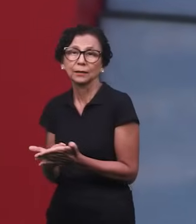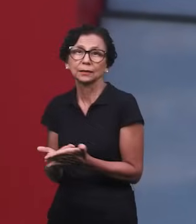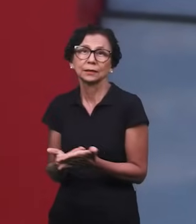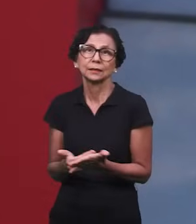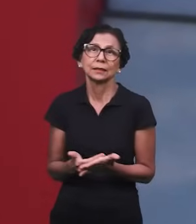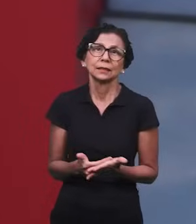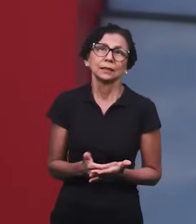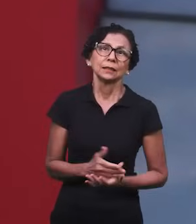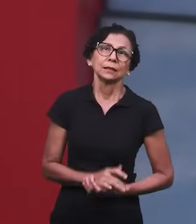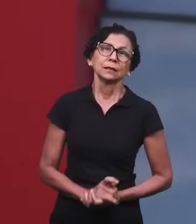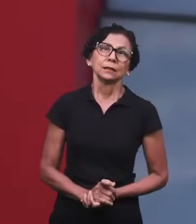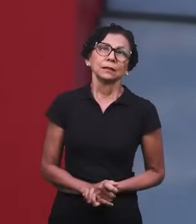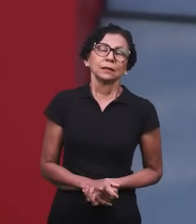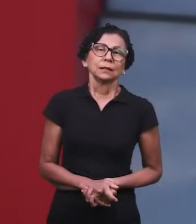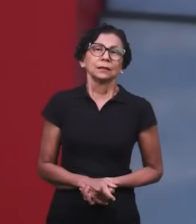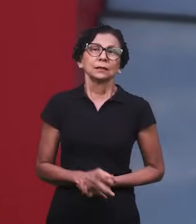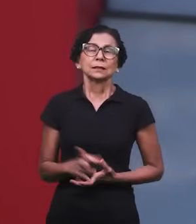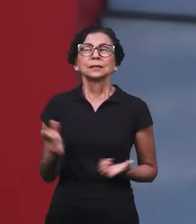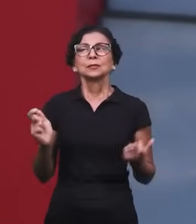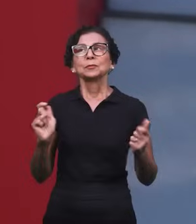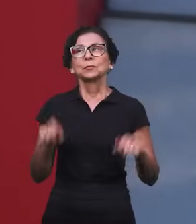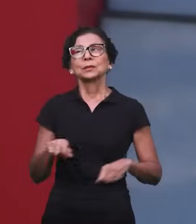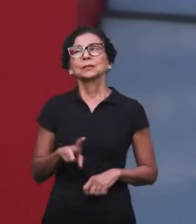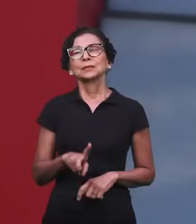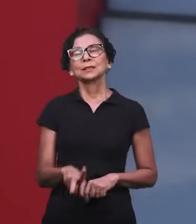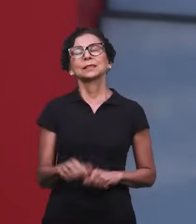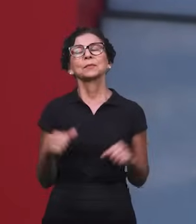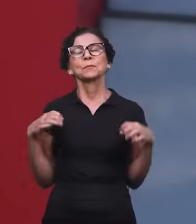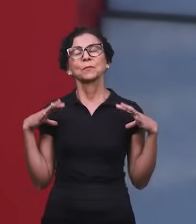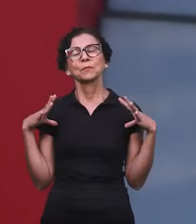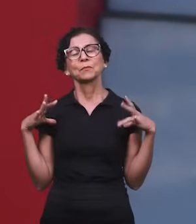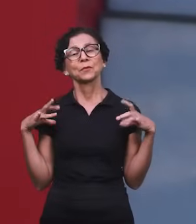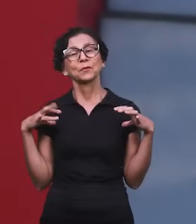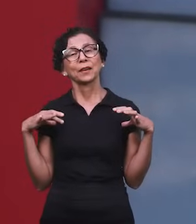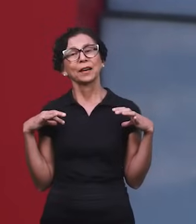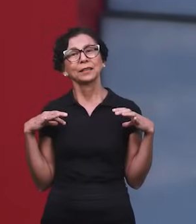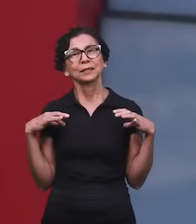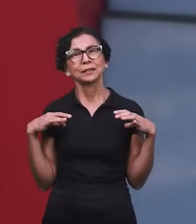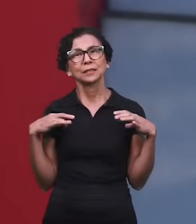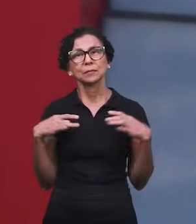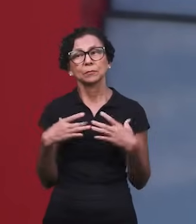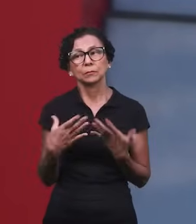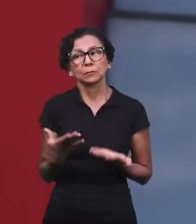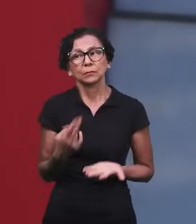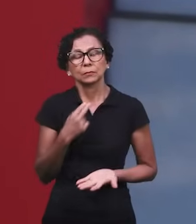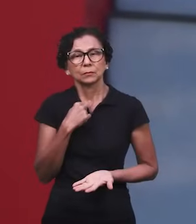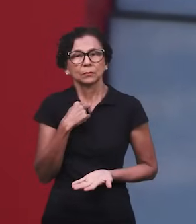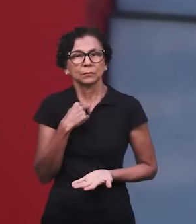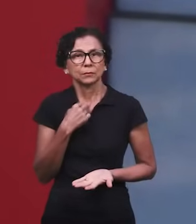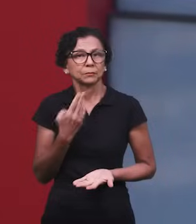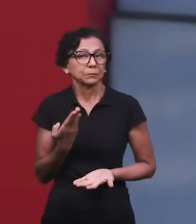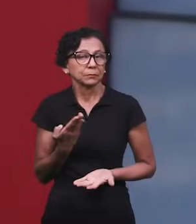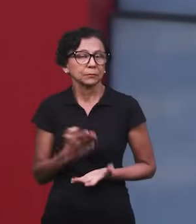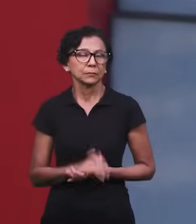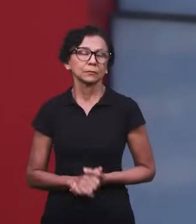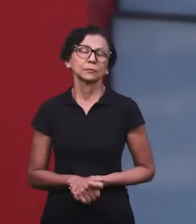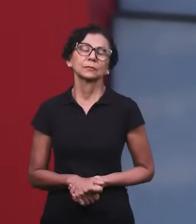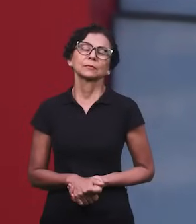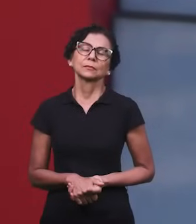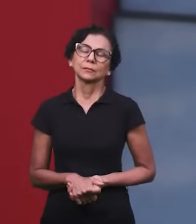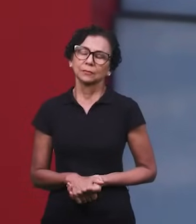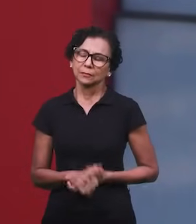nós pudéssemos viver em férias. Então, como nós não podemos fazer isso, nós temos